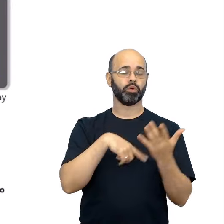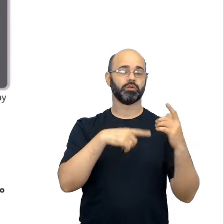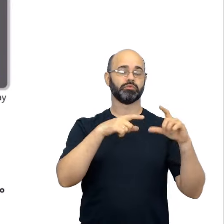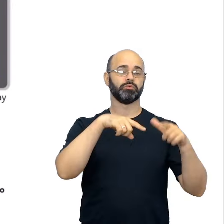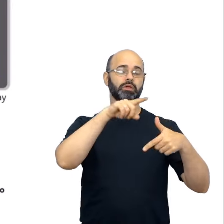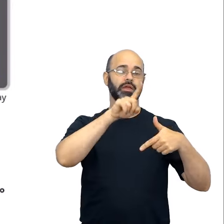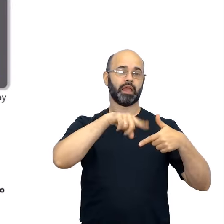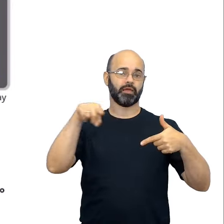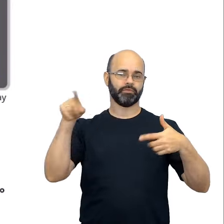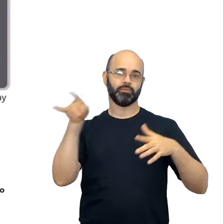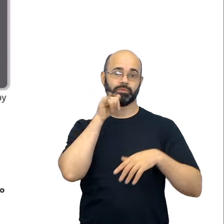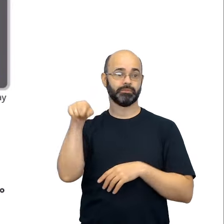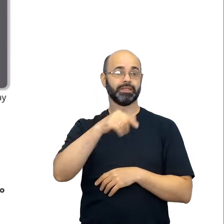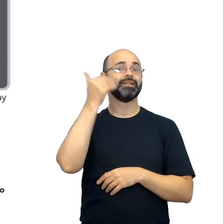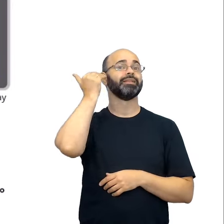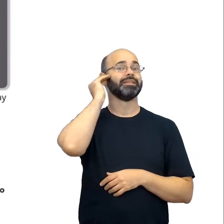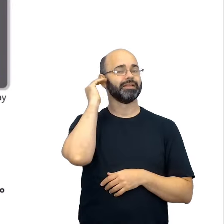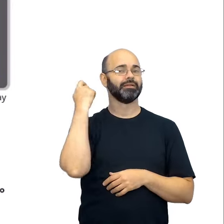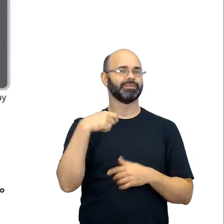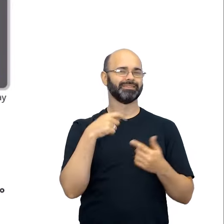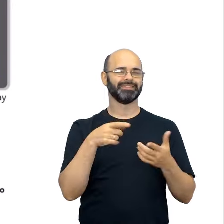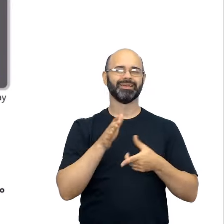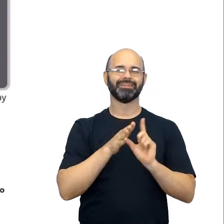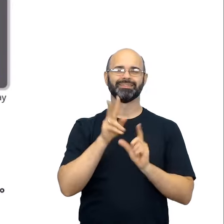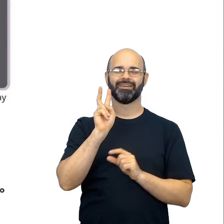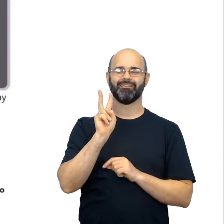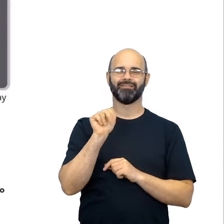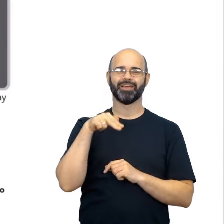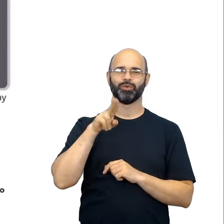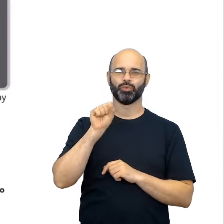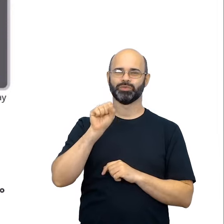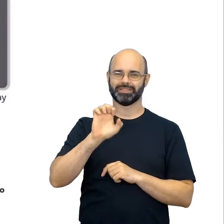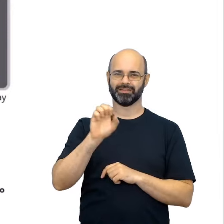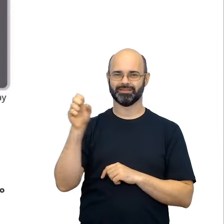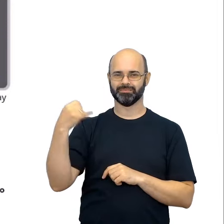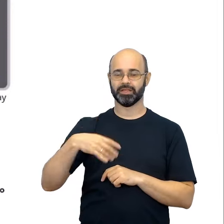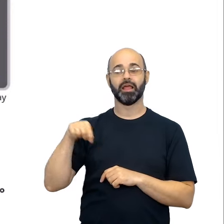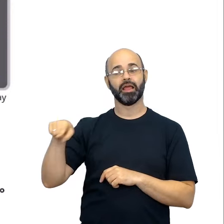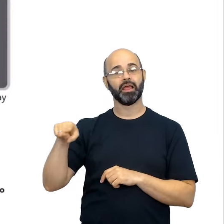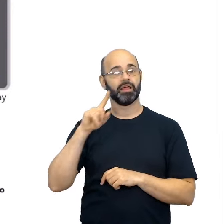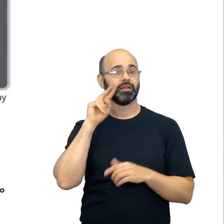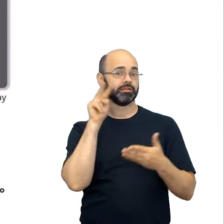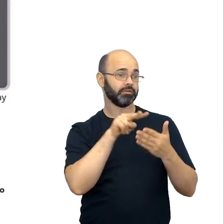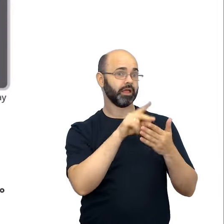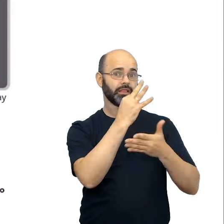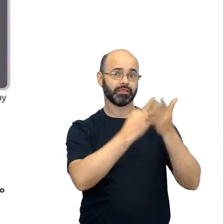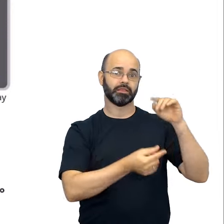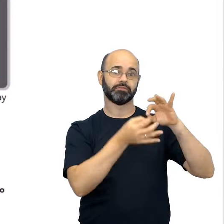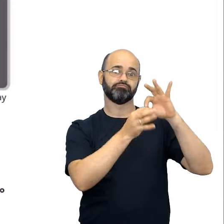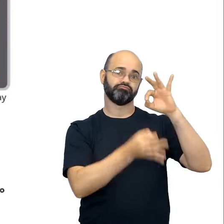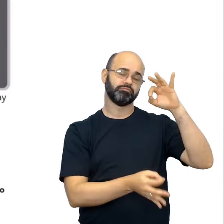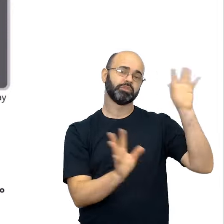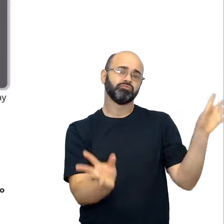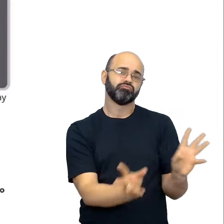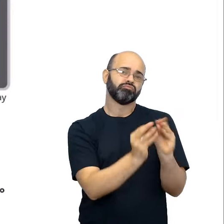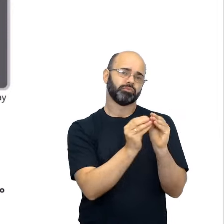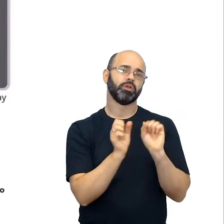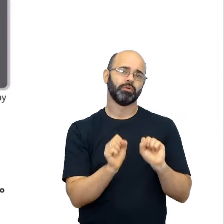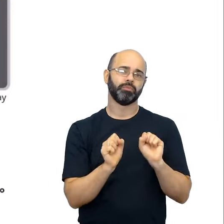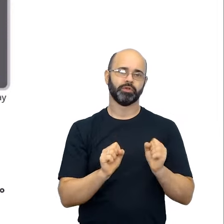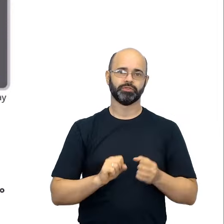ele compreenda que ele, como disse a Vanuzi aqui, que ele sintetiza um texto mais longo. Basta só olhar para